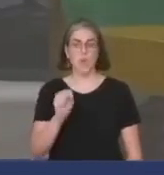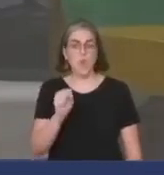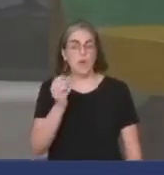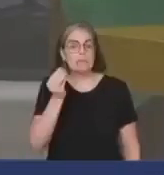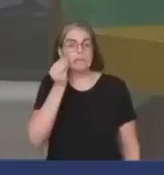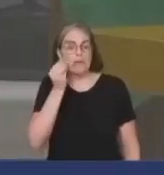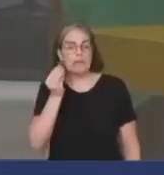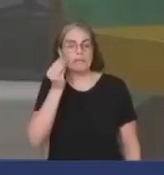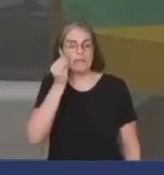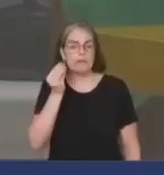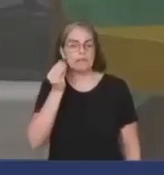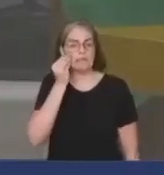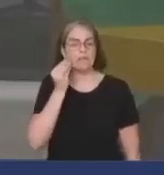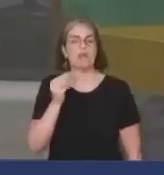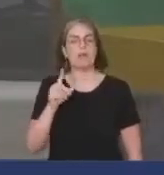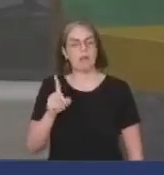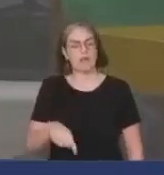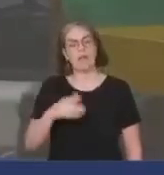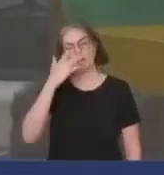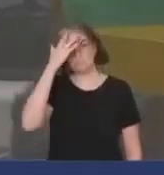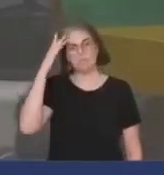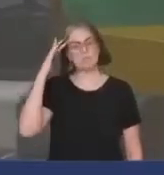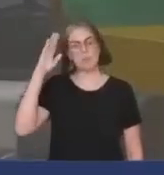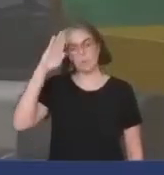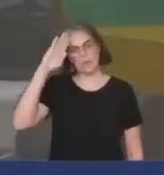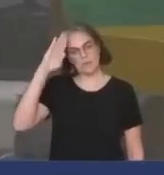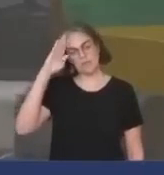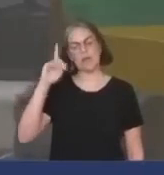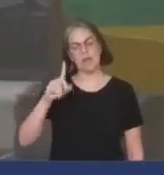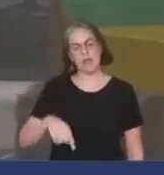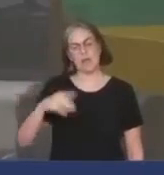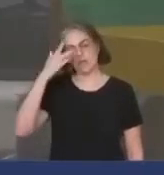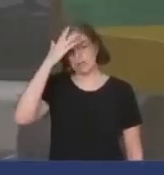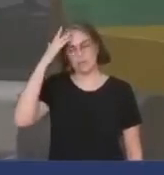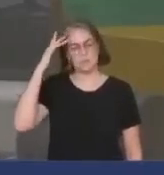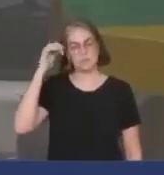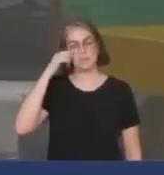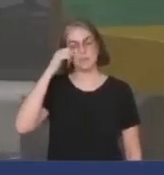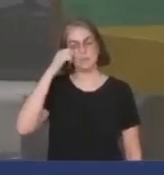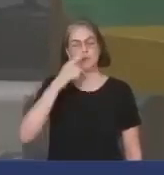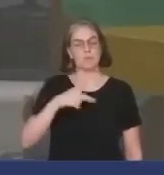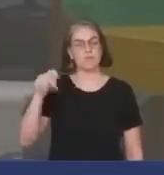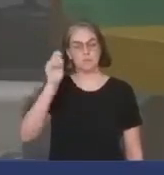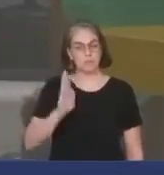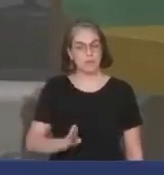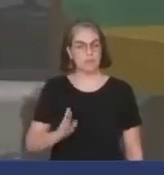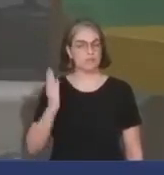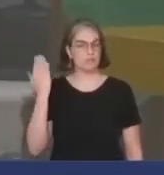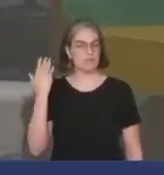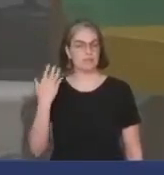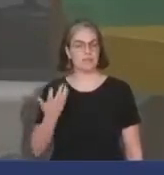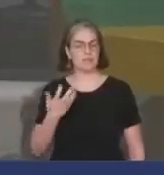8 tentativas envolvendo diretamente militares, envolvendo diretamente o presidente da República, que se apossou de